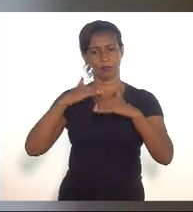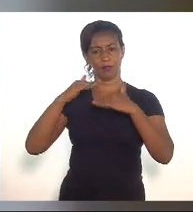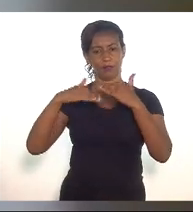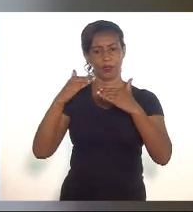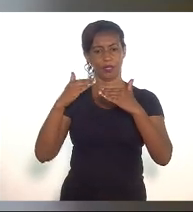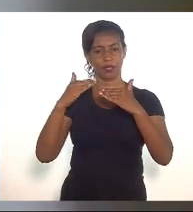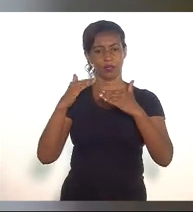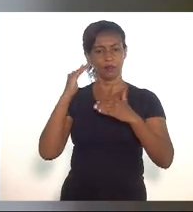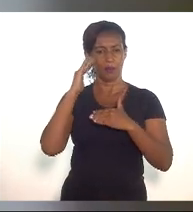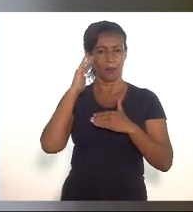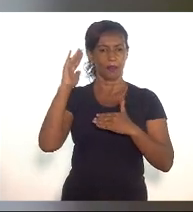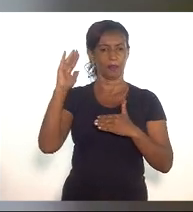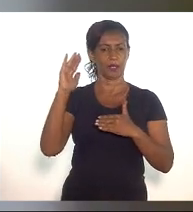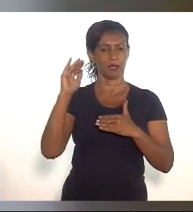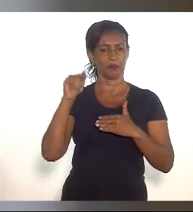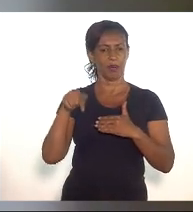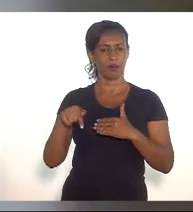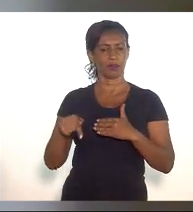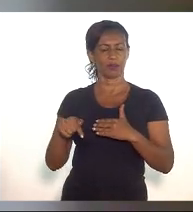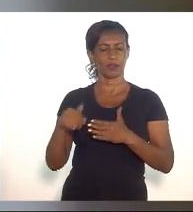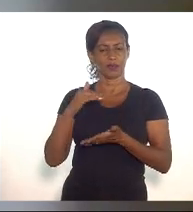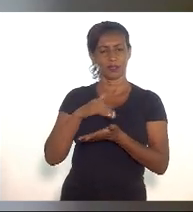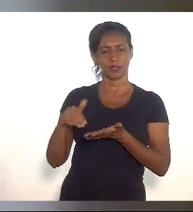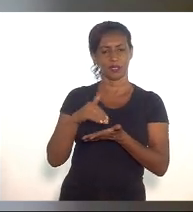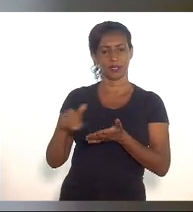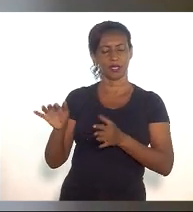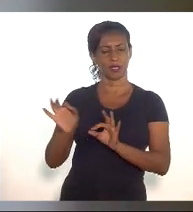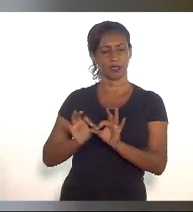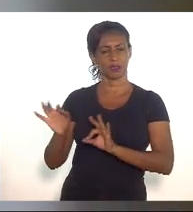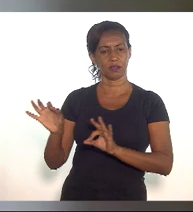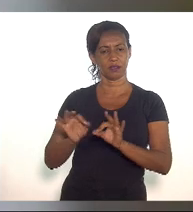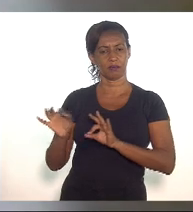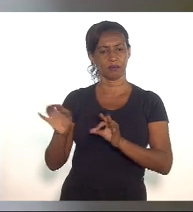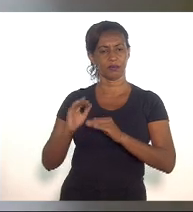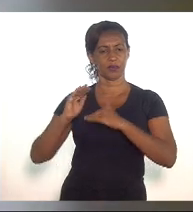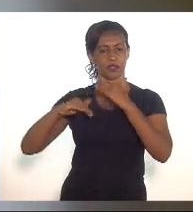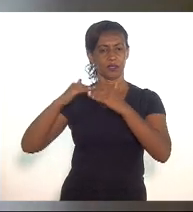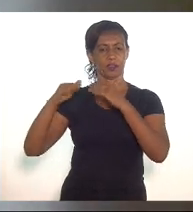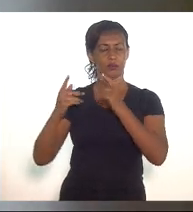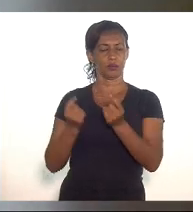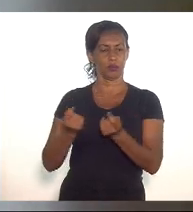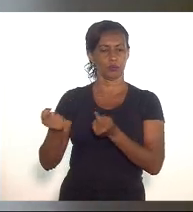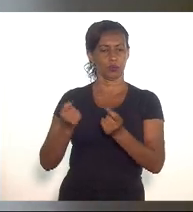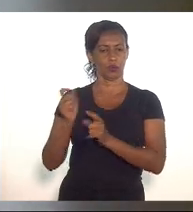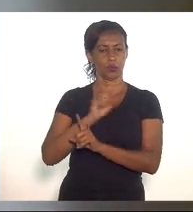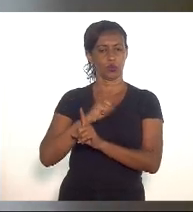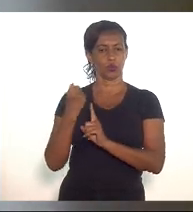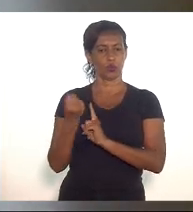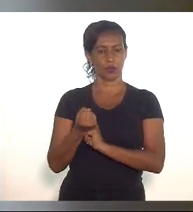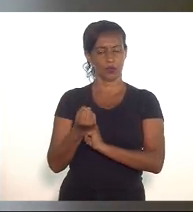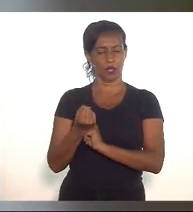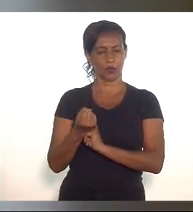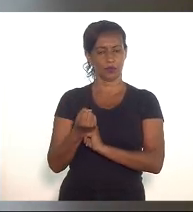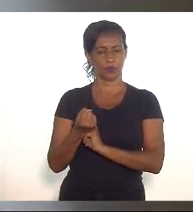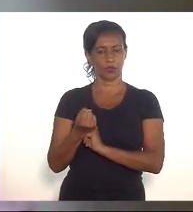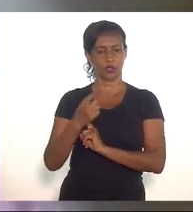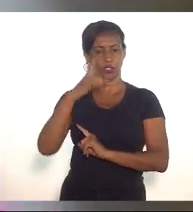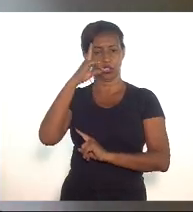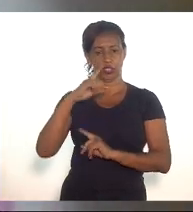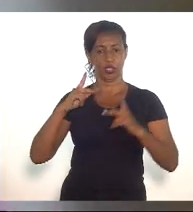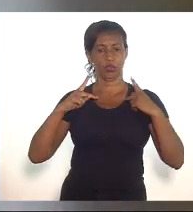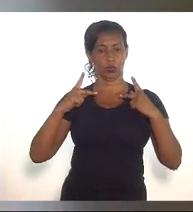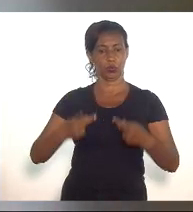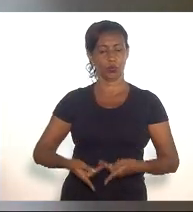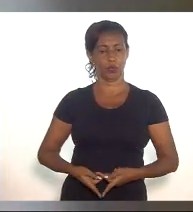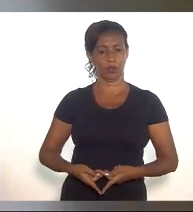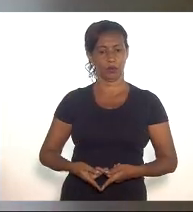os pilares, os eixos, devem ser a Secretaria de Planejamento, Desenvolvimento Econômico e Desenvolvimento Social e Direitos Humanos, para, a partir